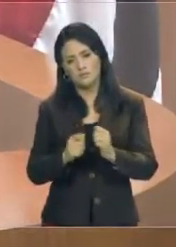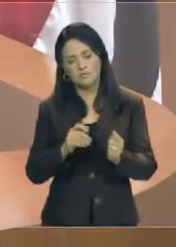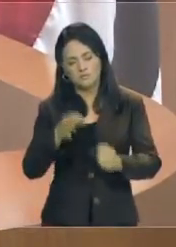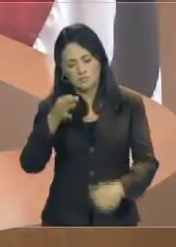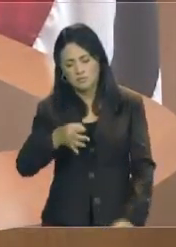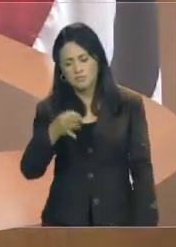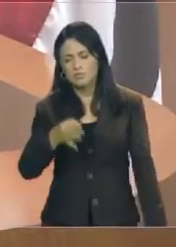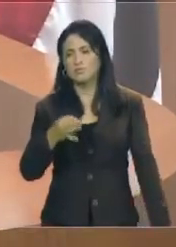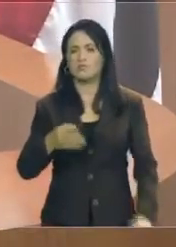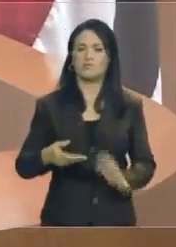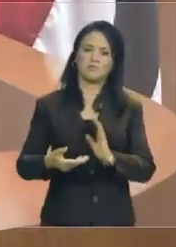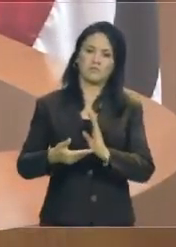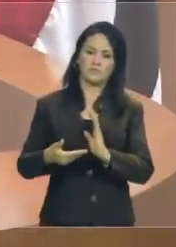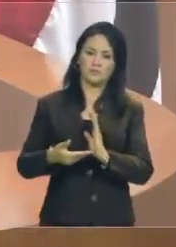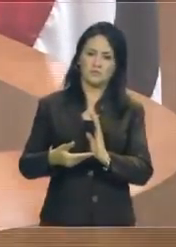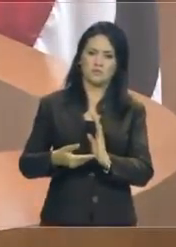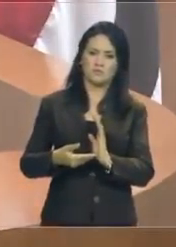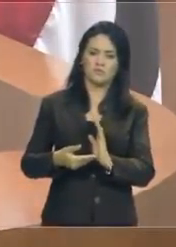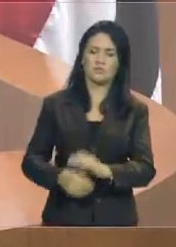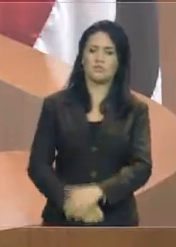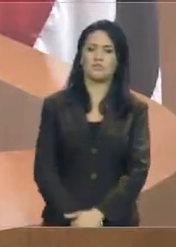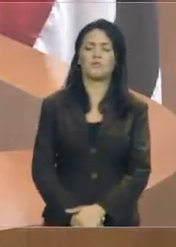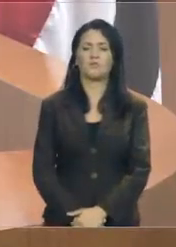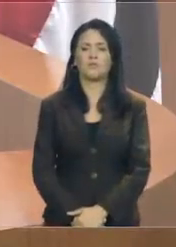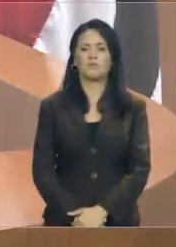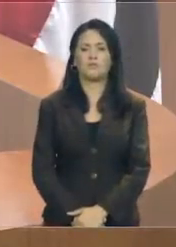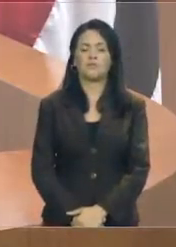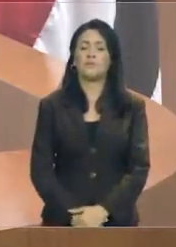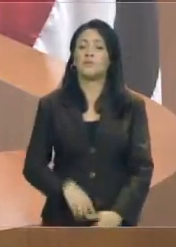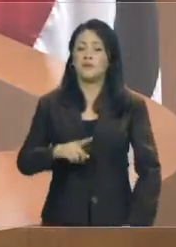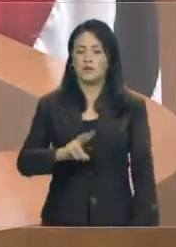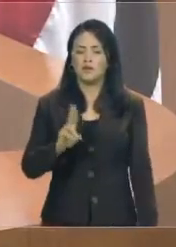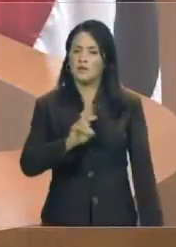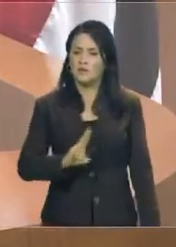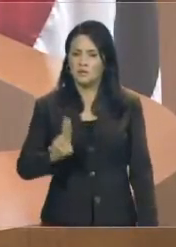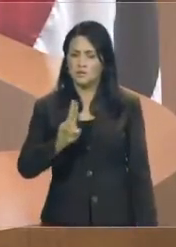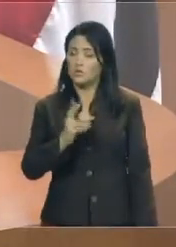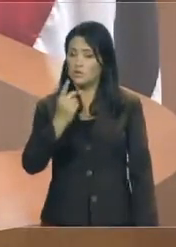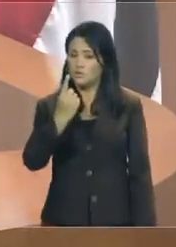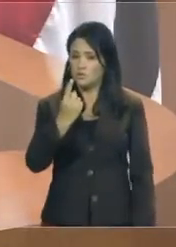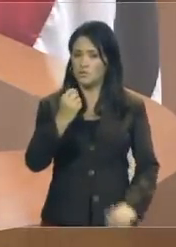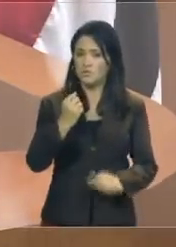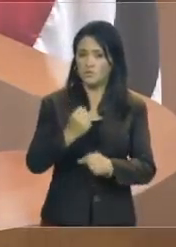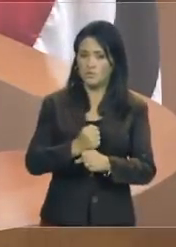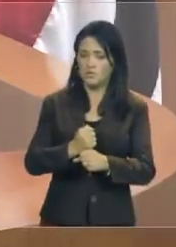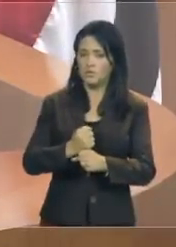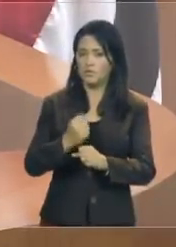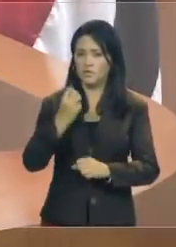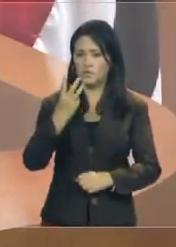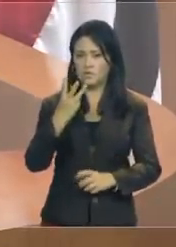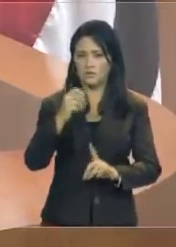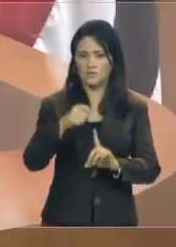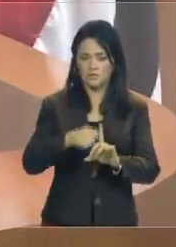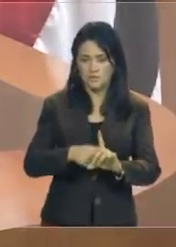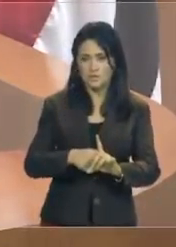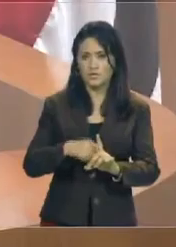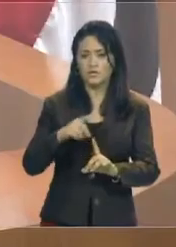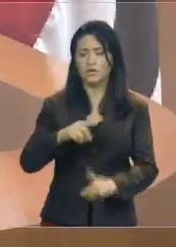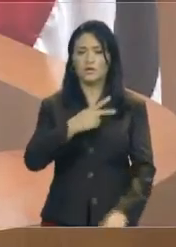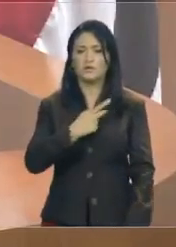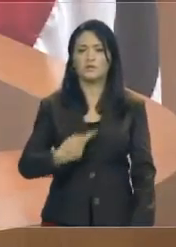que comanda uma instituição daquela importância. Ele utilizou este um ano e três meses que esteve à frente da Câmara dos